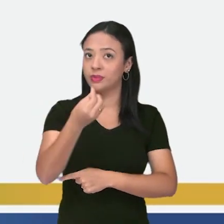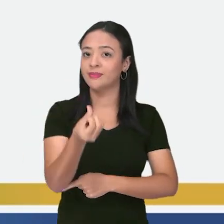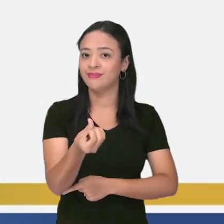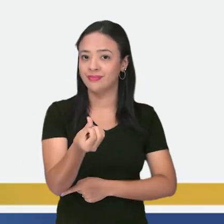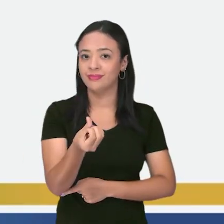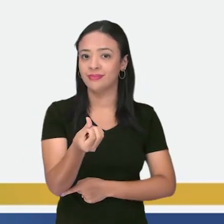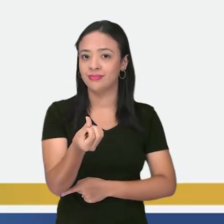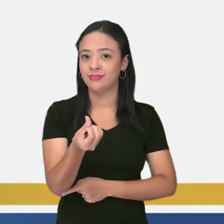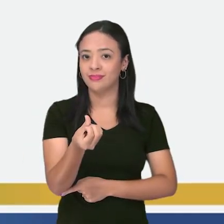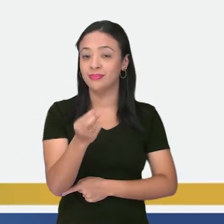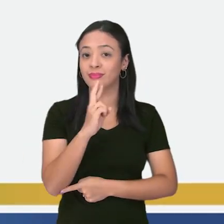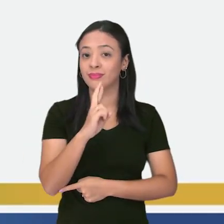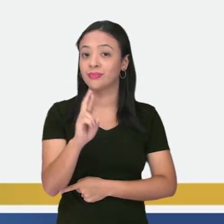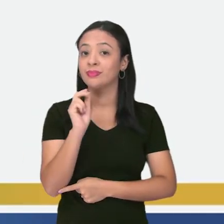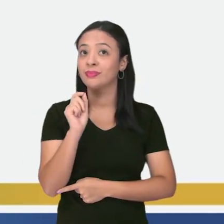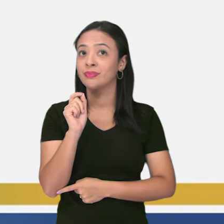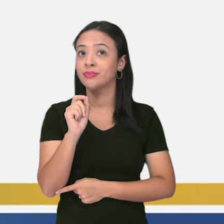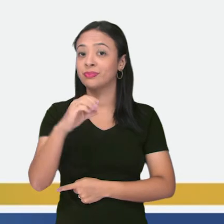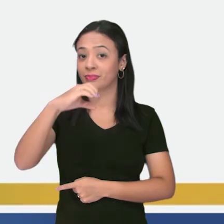14.896, que é igual a